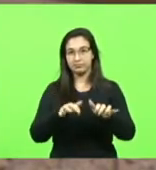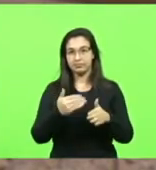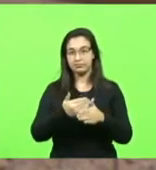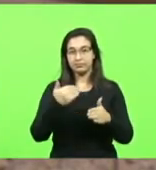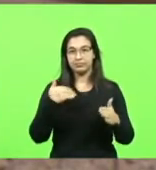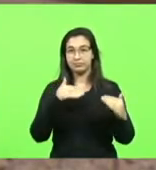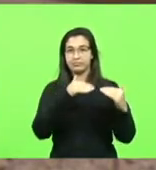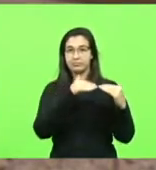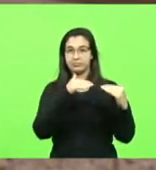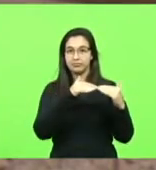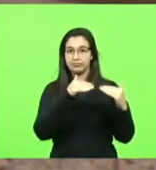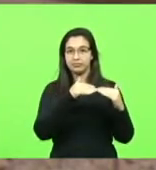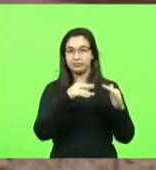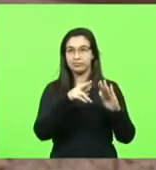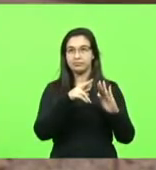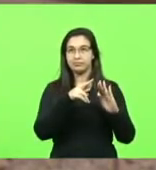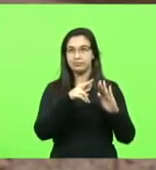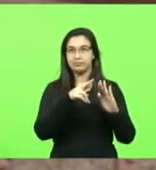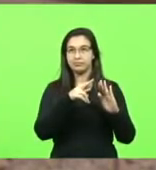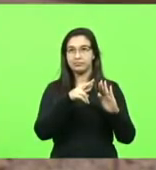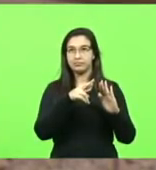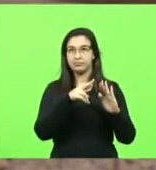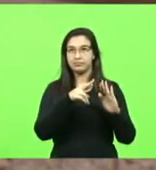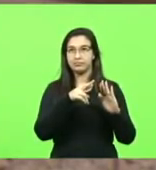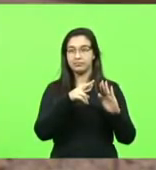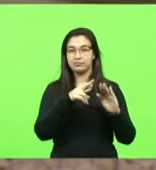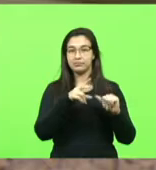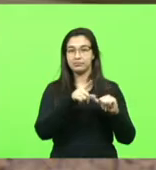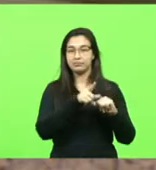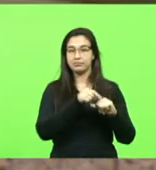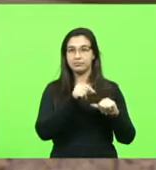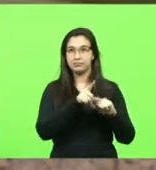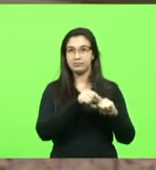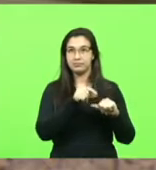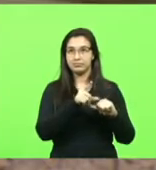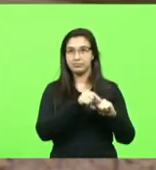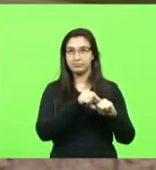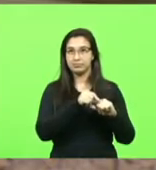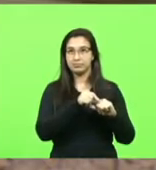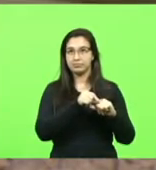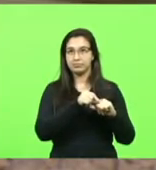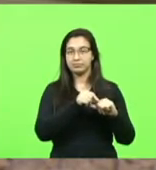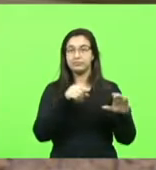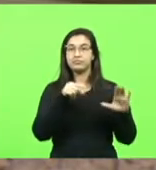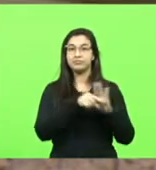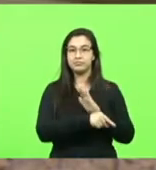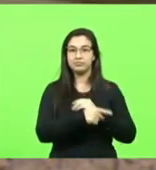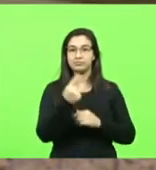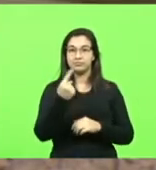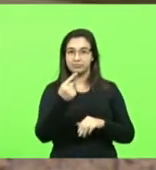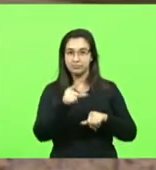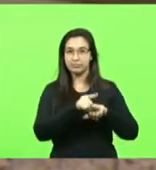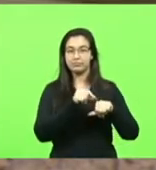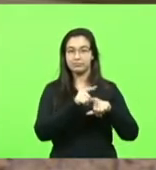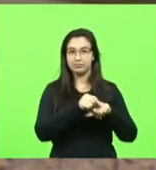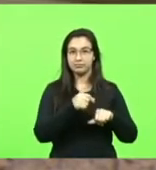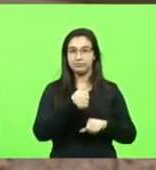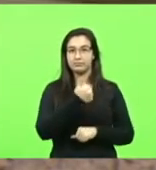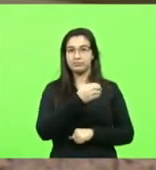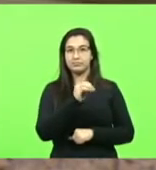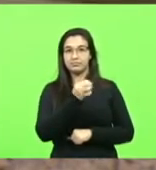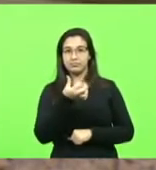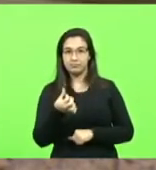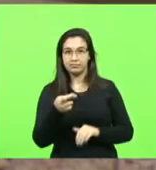em consonância com o inciso 1º do artigo 106 do Regimento